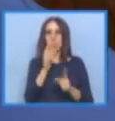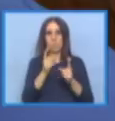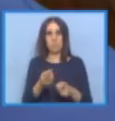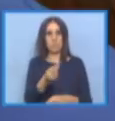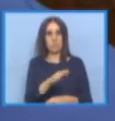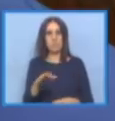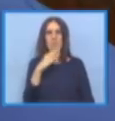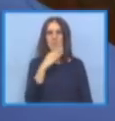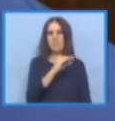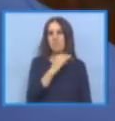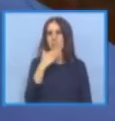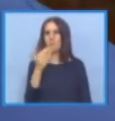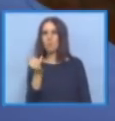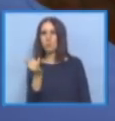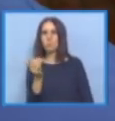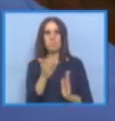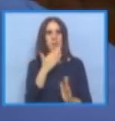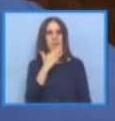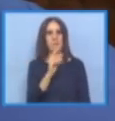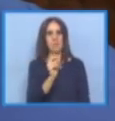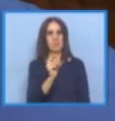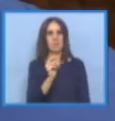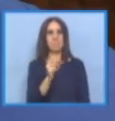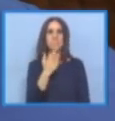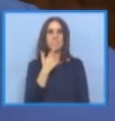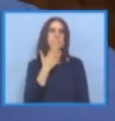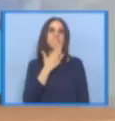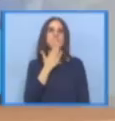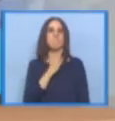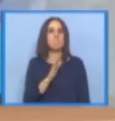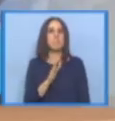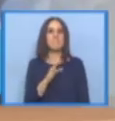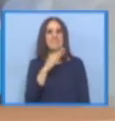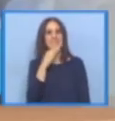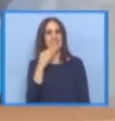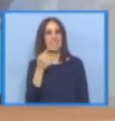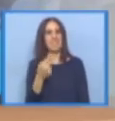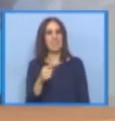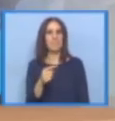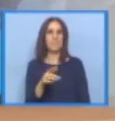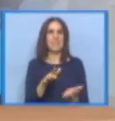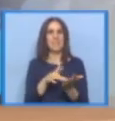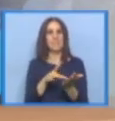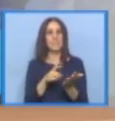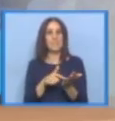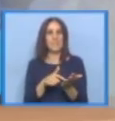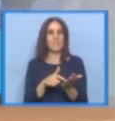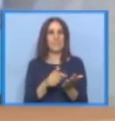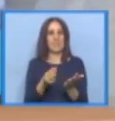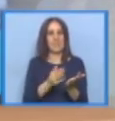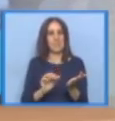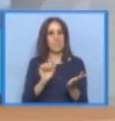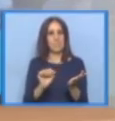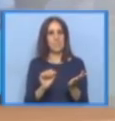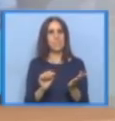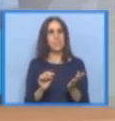crianças entre os 10, 12, enfim, 13 anos, já percebem alguma coisa, mas ainda acham graça a ser aos livros mais para crianças,